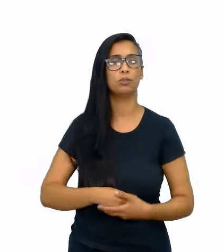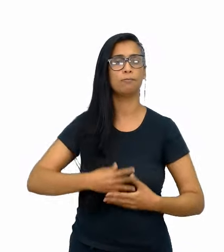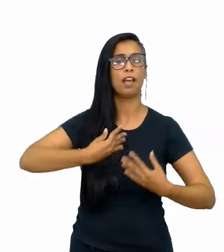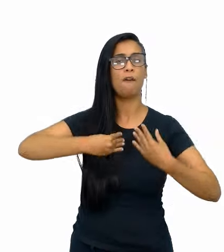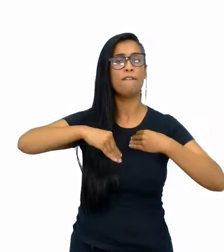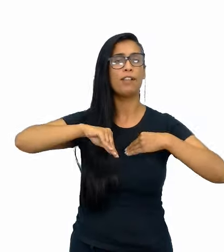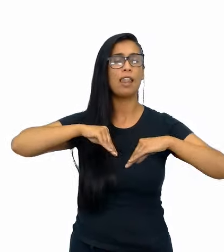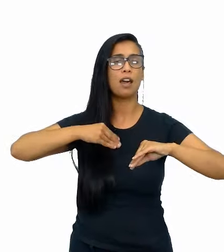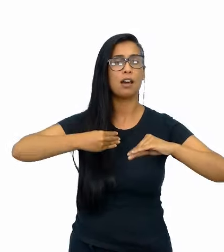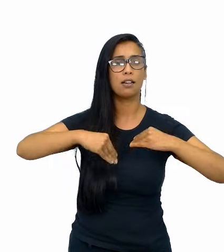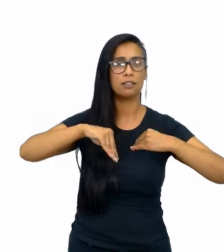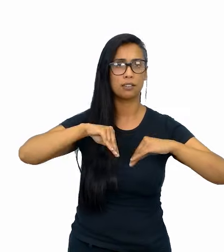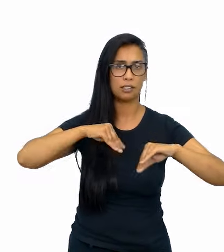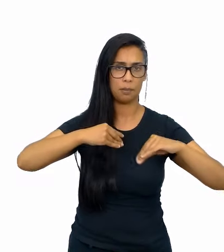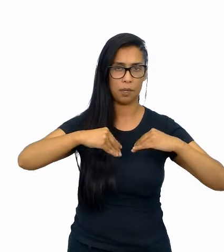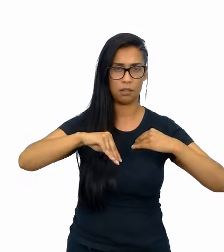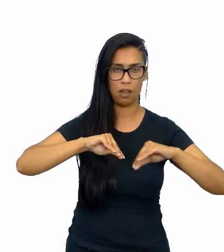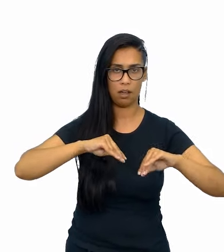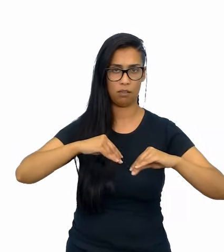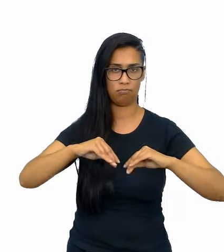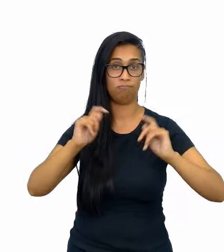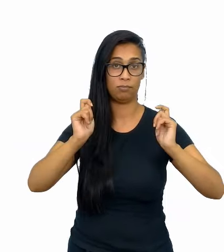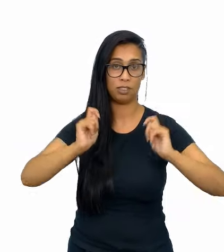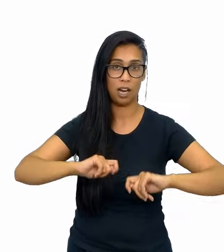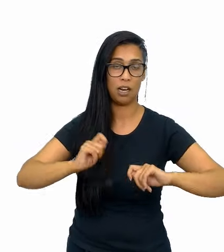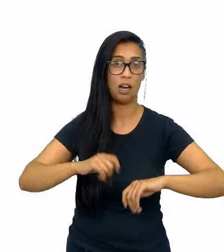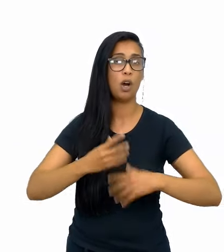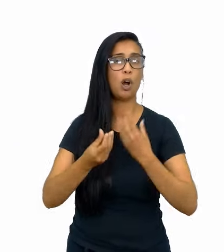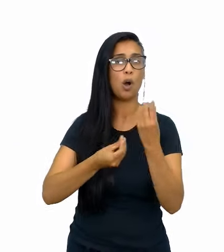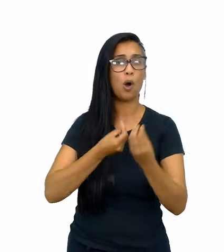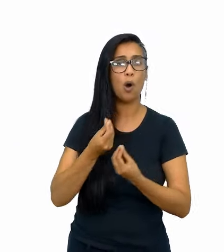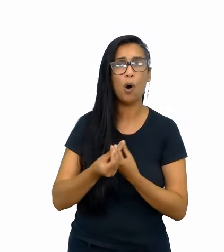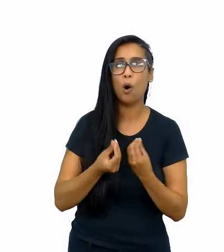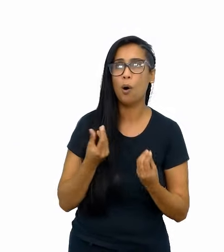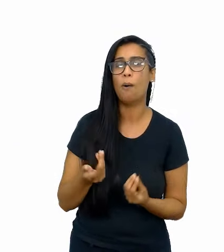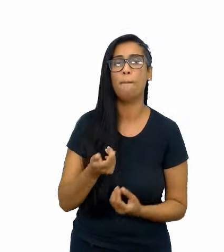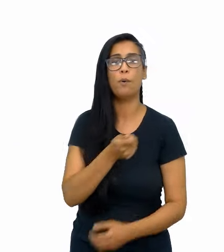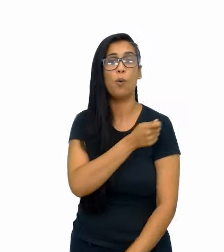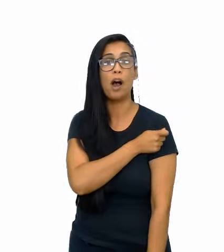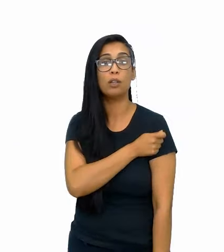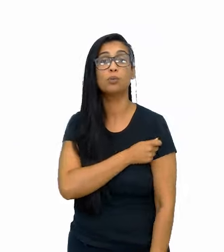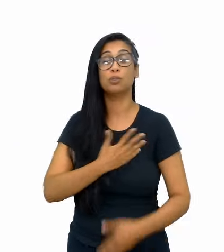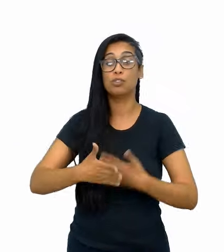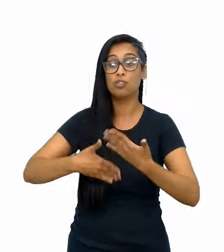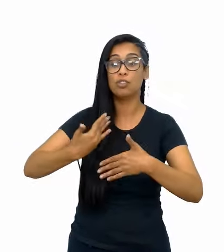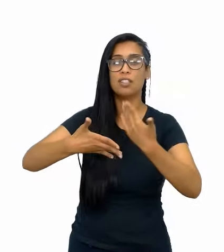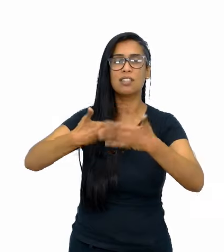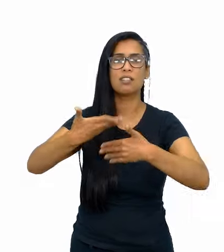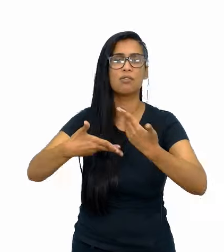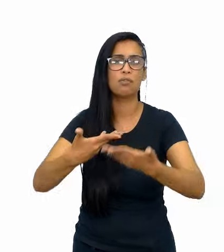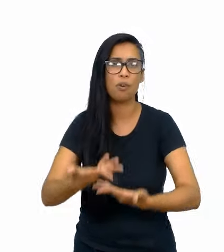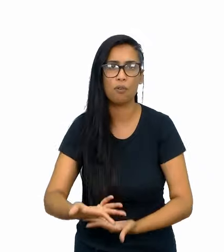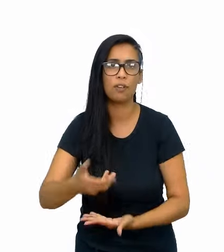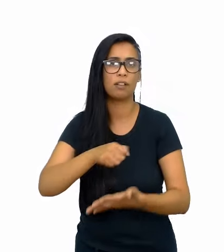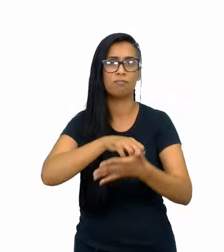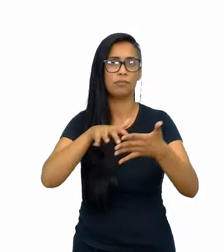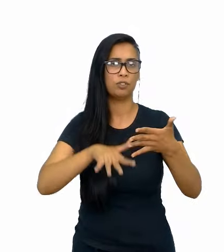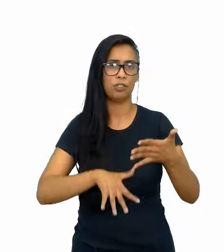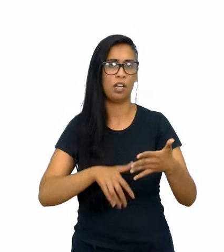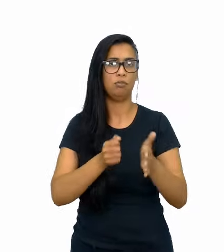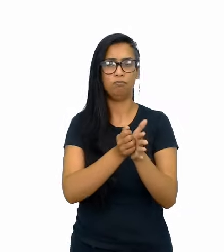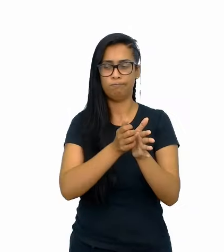os encaminhamentos da sequência, né? Como eu vou articular os saberes da minha turma com o trabalho que vai ser proposto ao longo